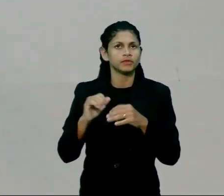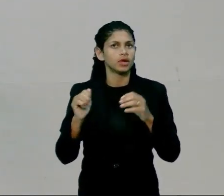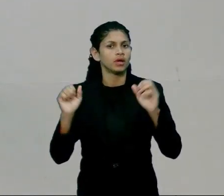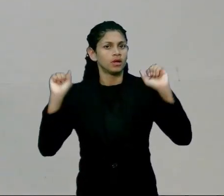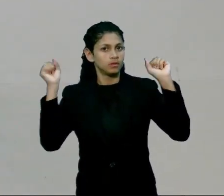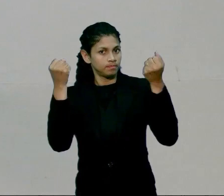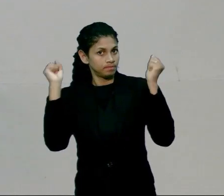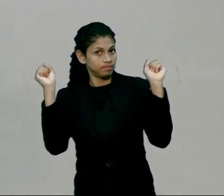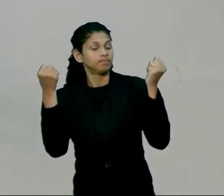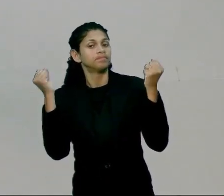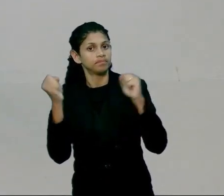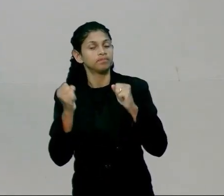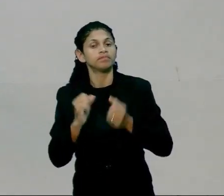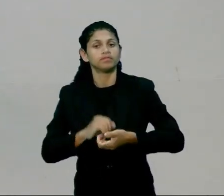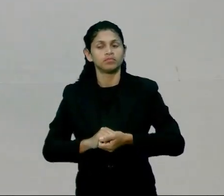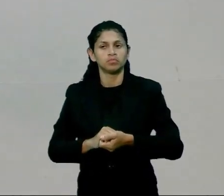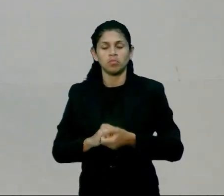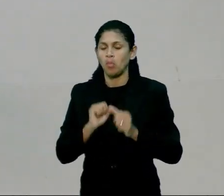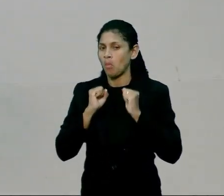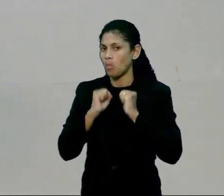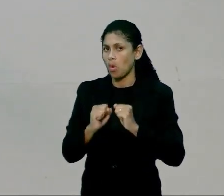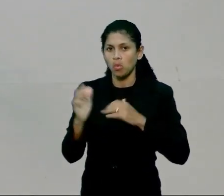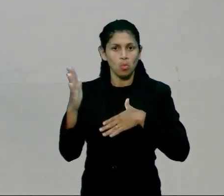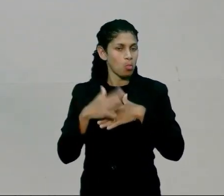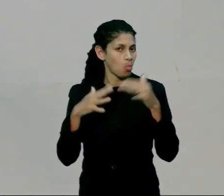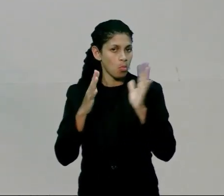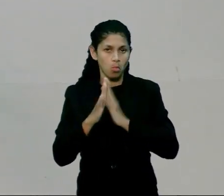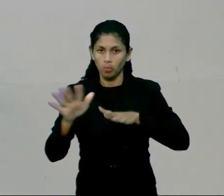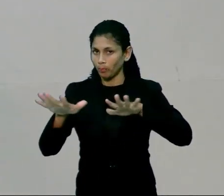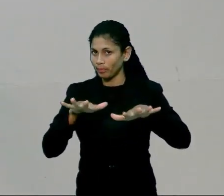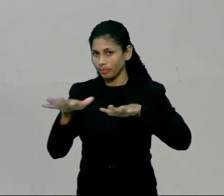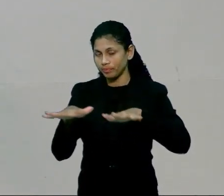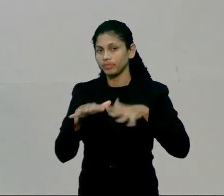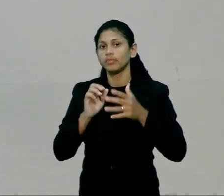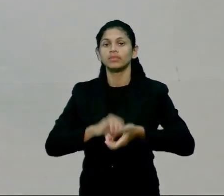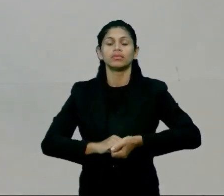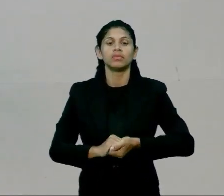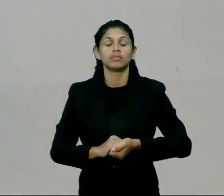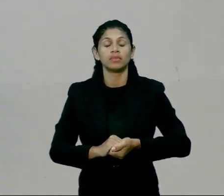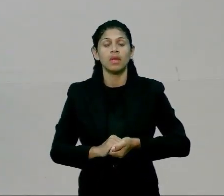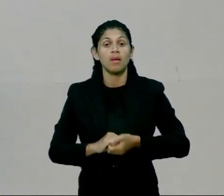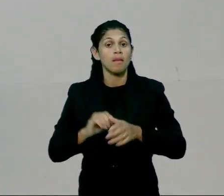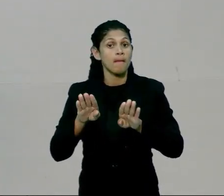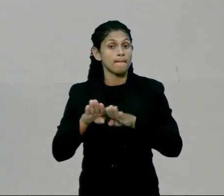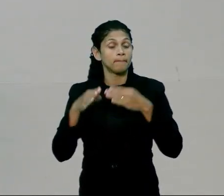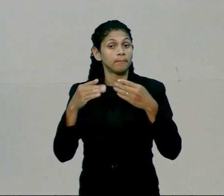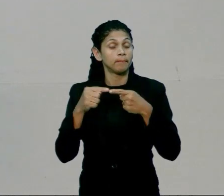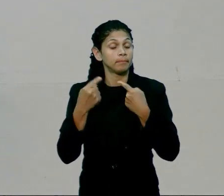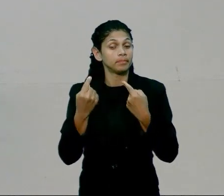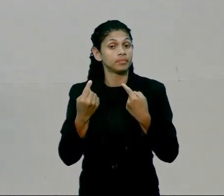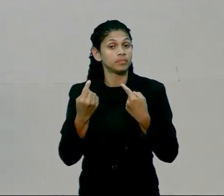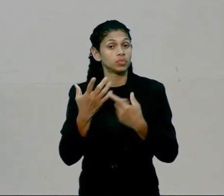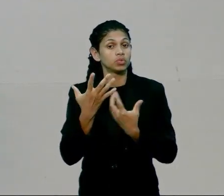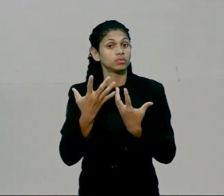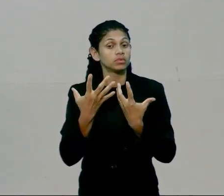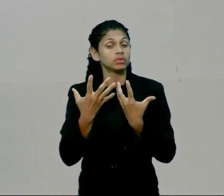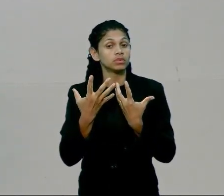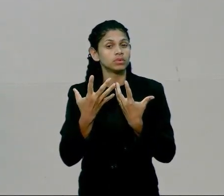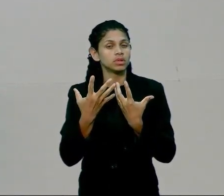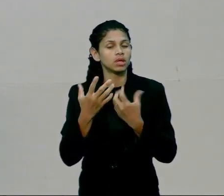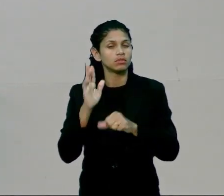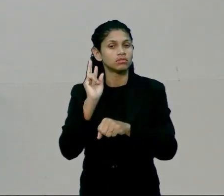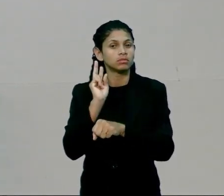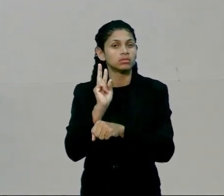atividade, a gente já sabe que pode ser qualquer ação. Então, beleza. Porém, eu quero uma atividade física que me ajude